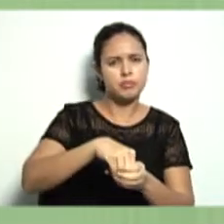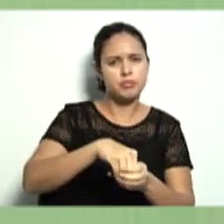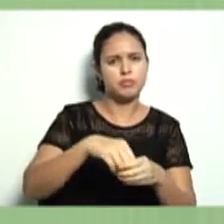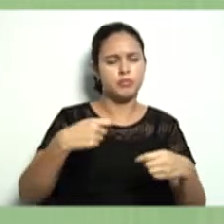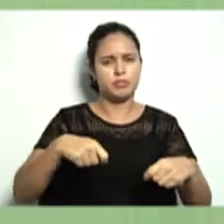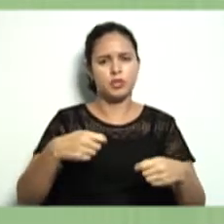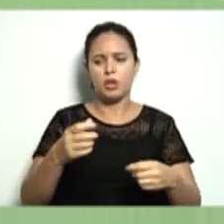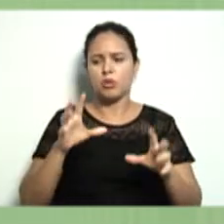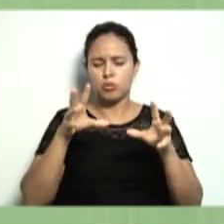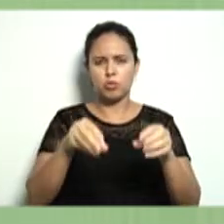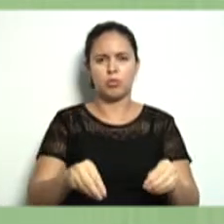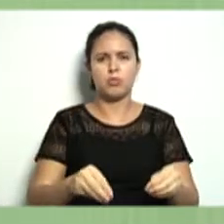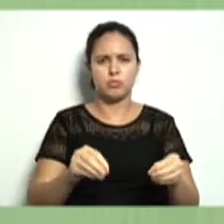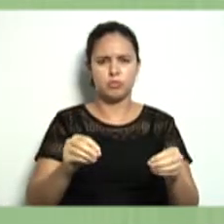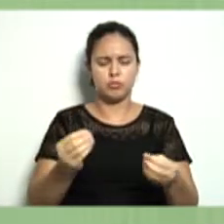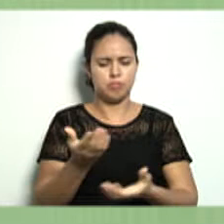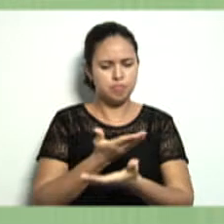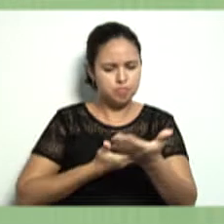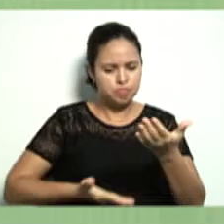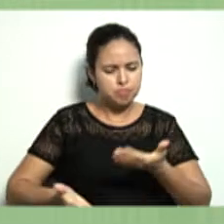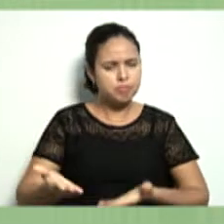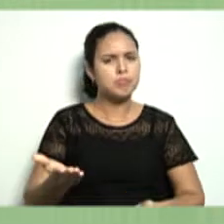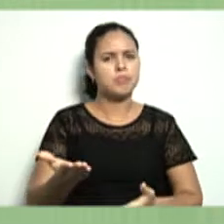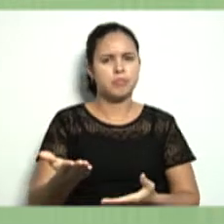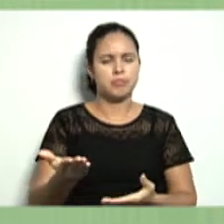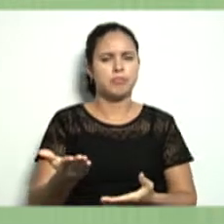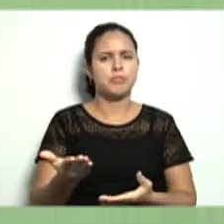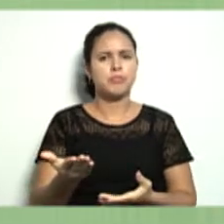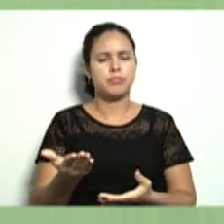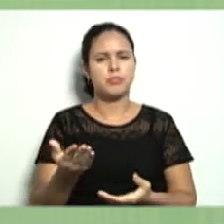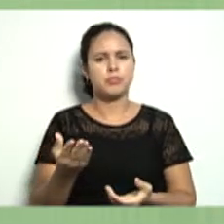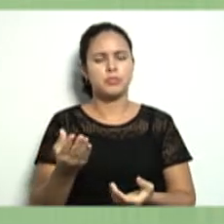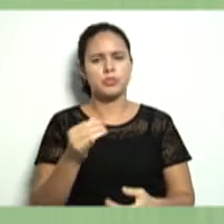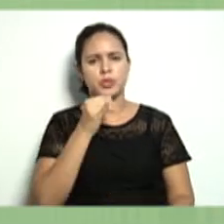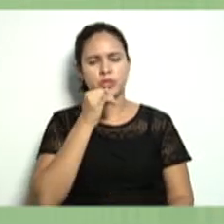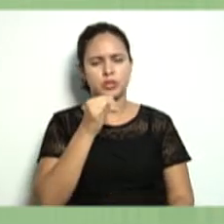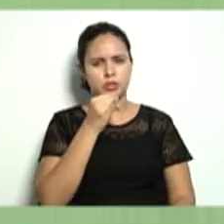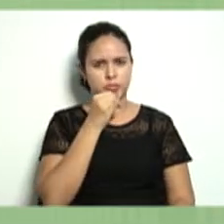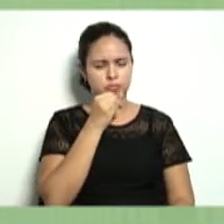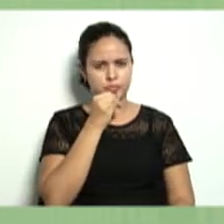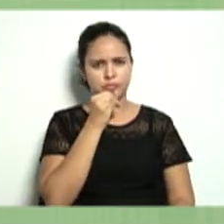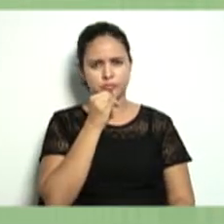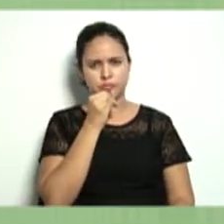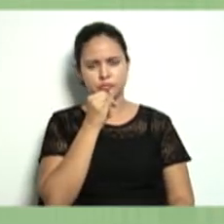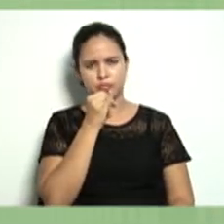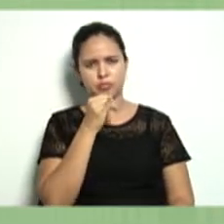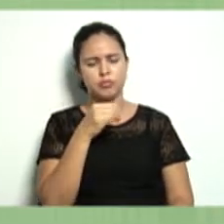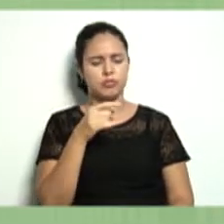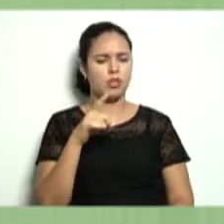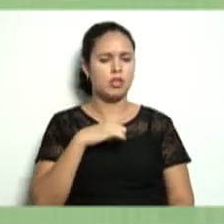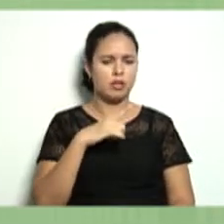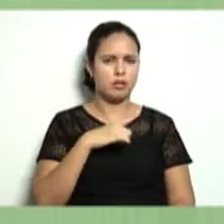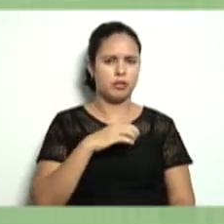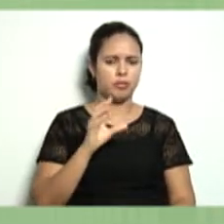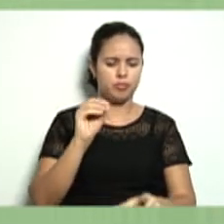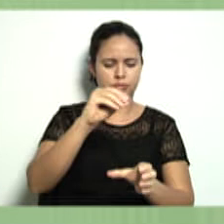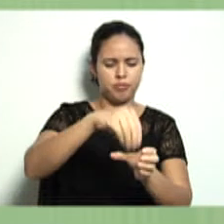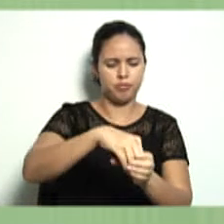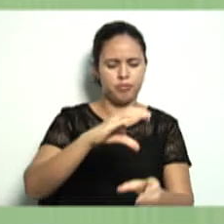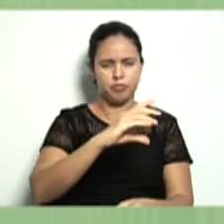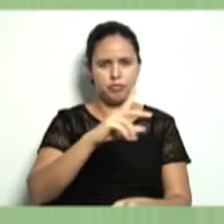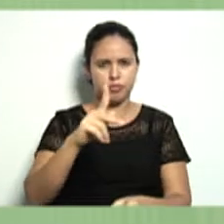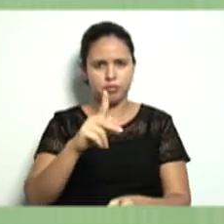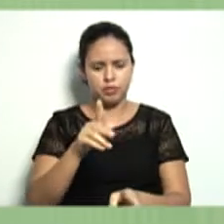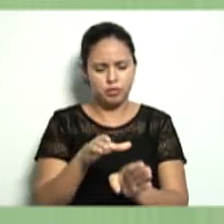de todos. O controle interno, geralmente, ele vai ser feito aí pelo Conselho Fiscal, mas eu preciso do envolvimento